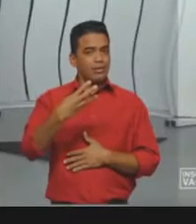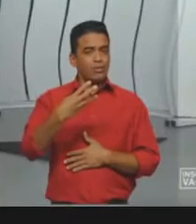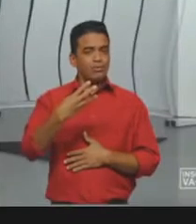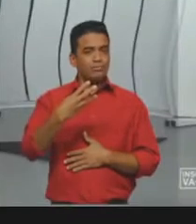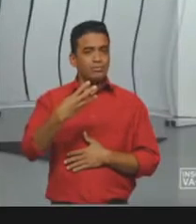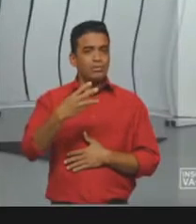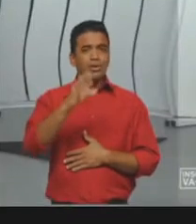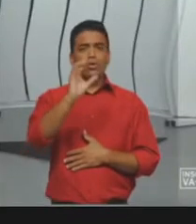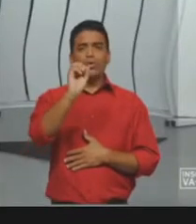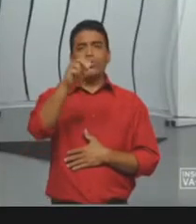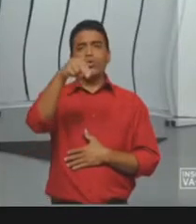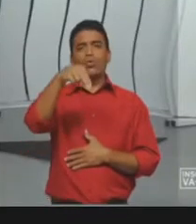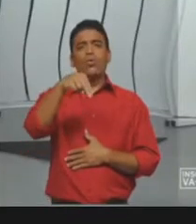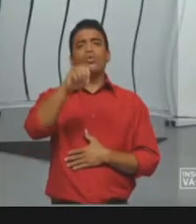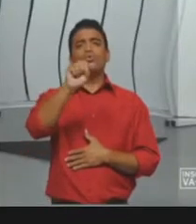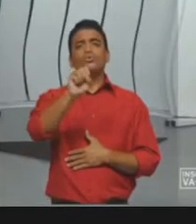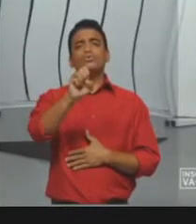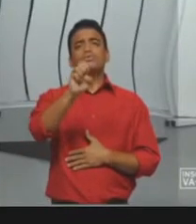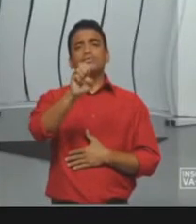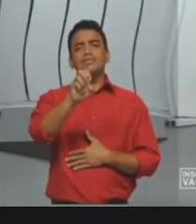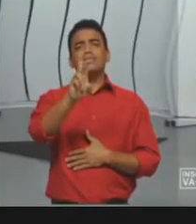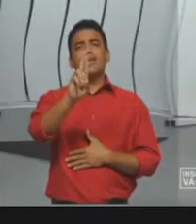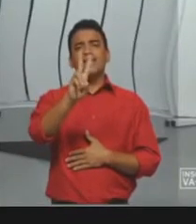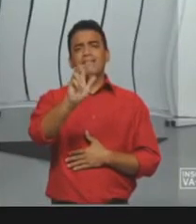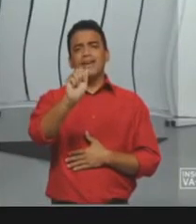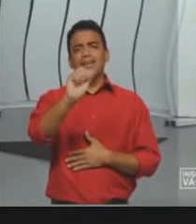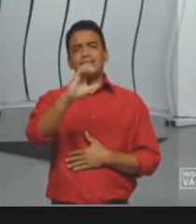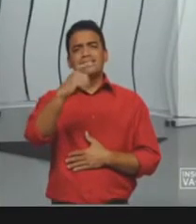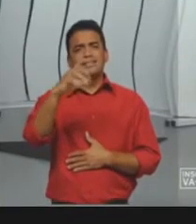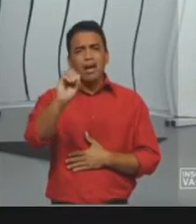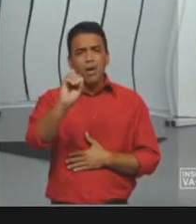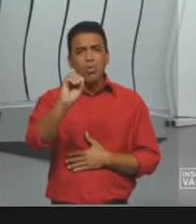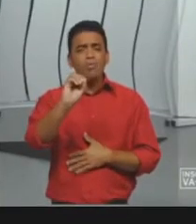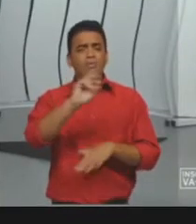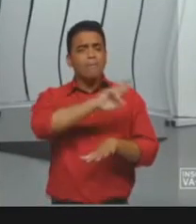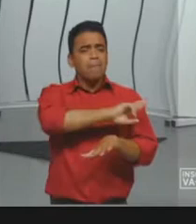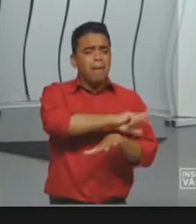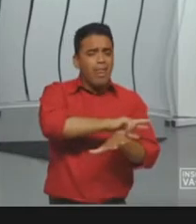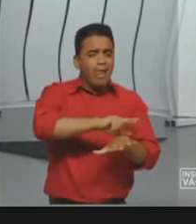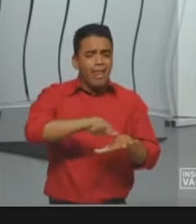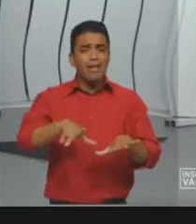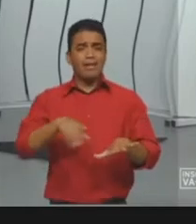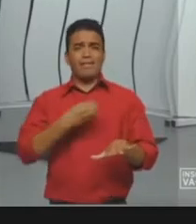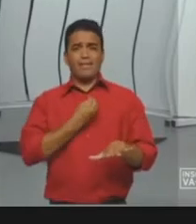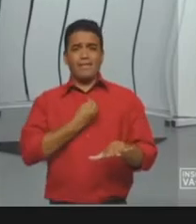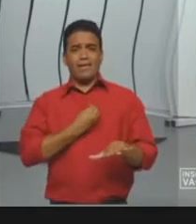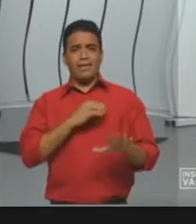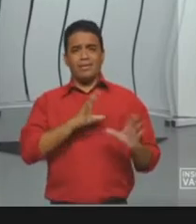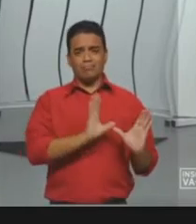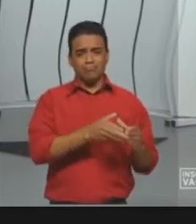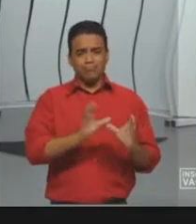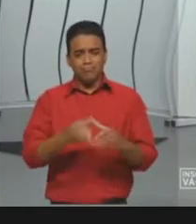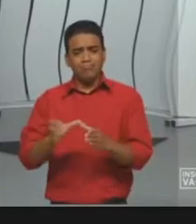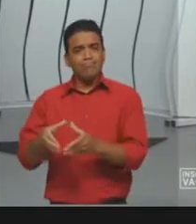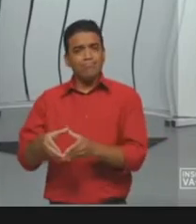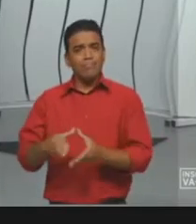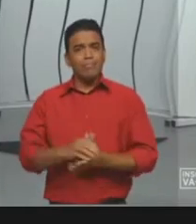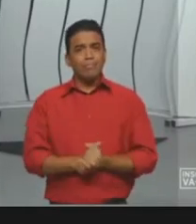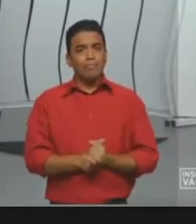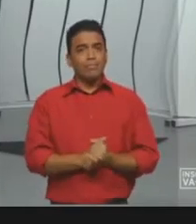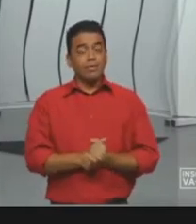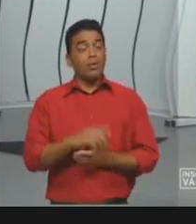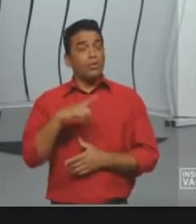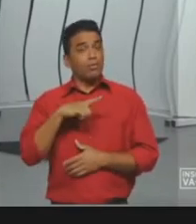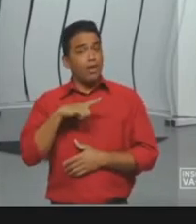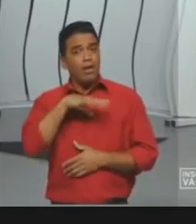Conservação da biodiversidade. Como eu disse aqui, usamos os animais para várias funções. Nós temos animais